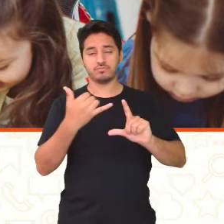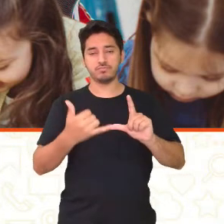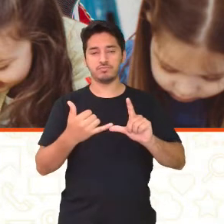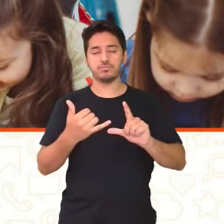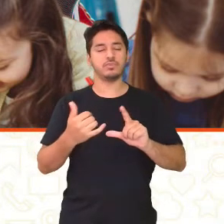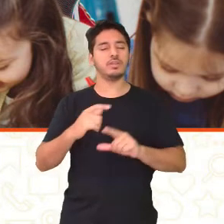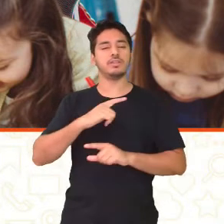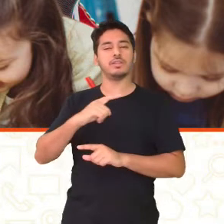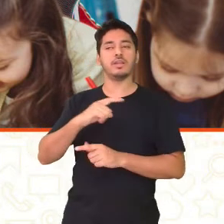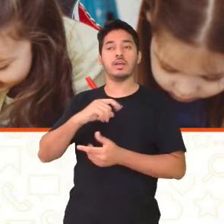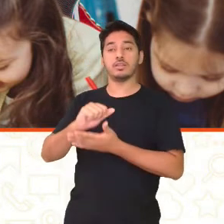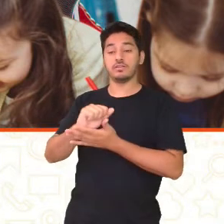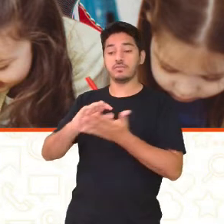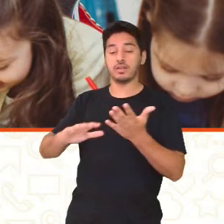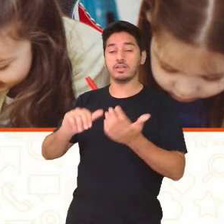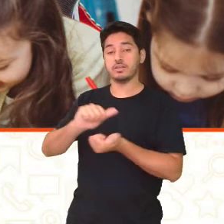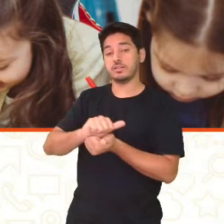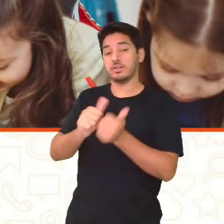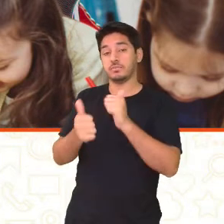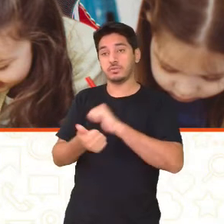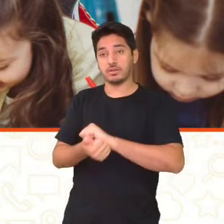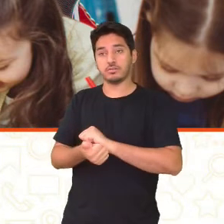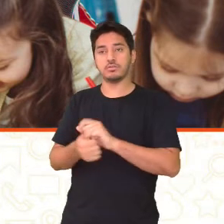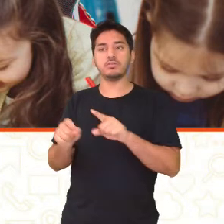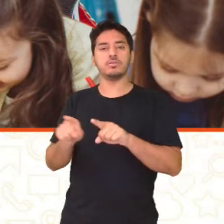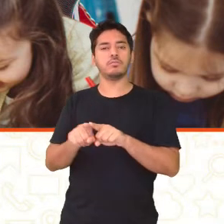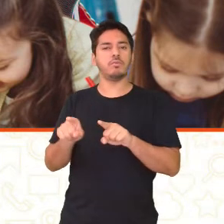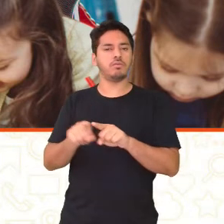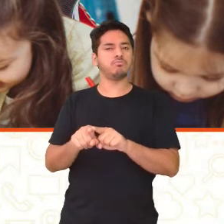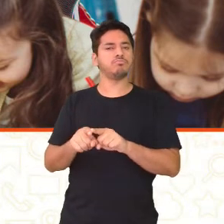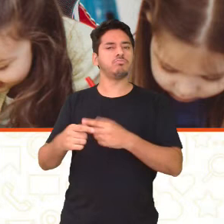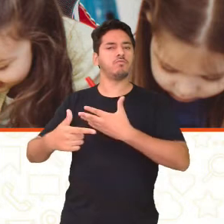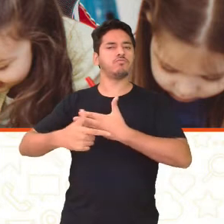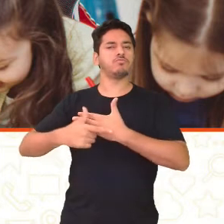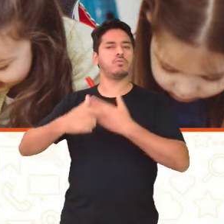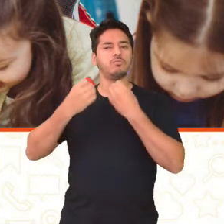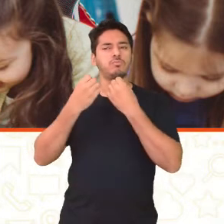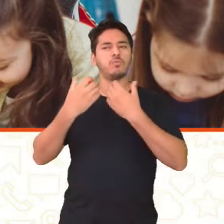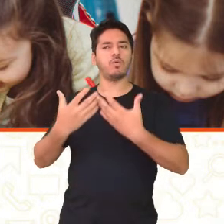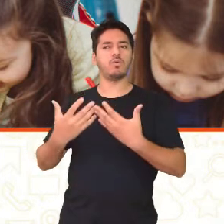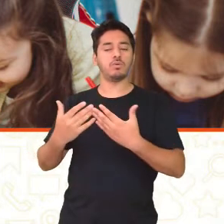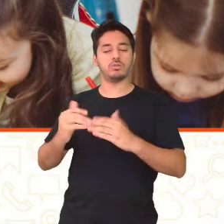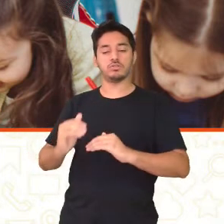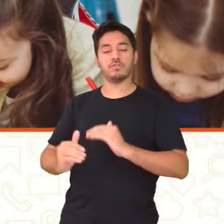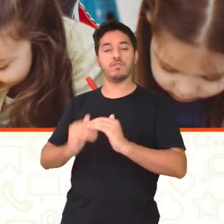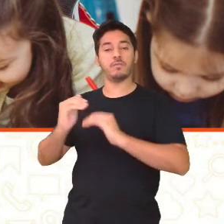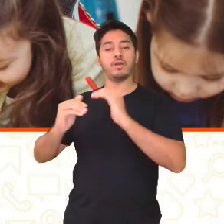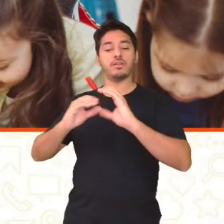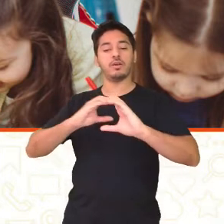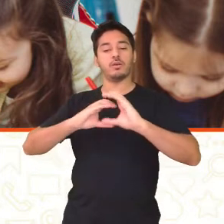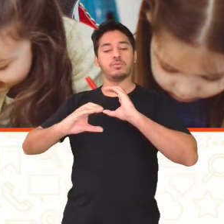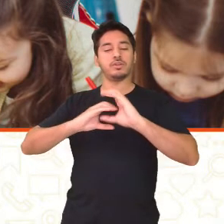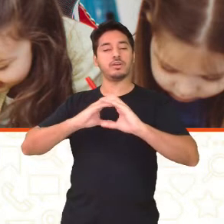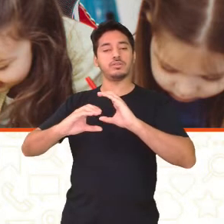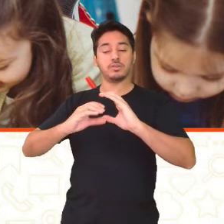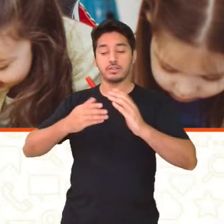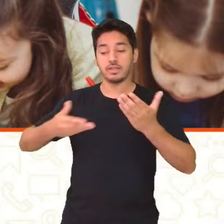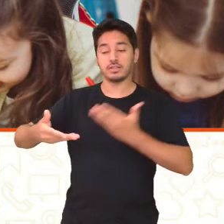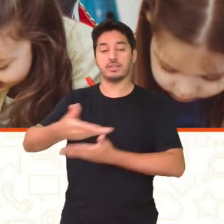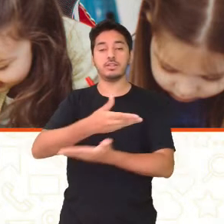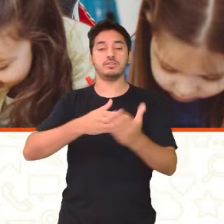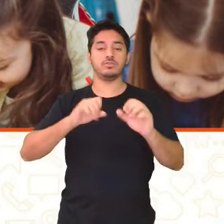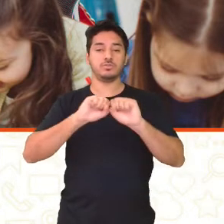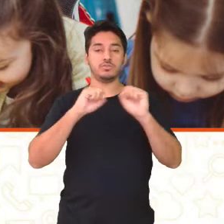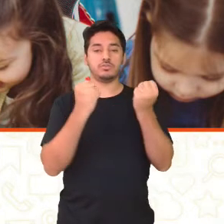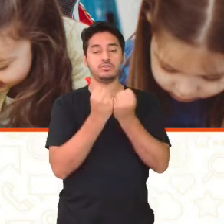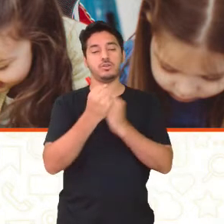buscar atividades adaptadas e funcionais que favoreçam o desenvolvimento da comunicação e das interações sociais